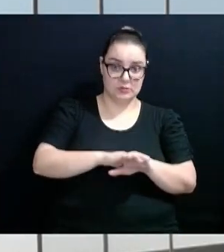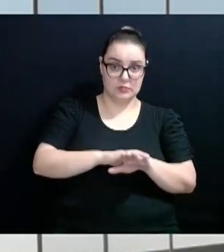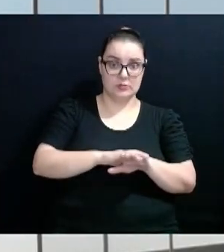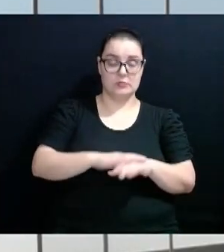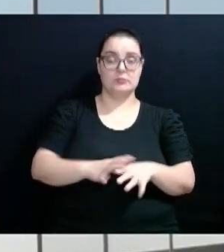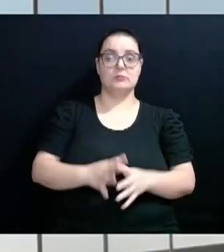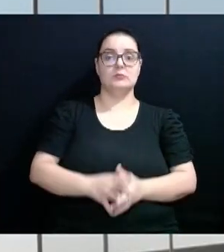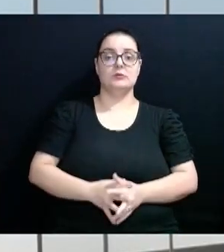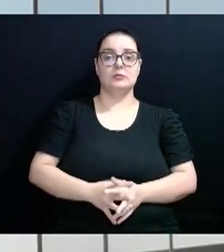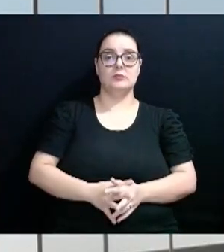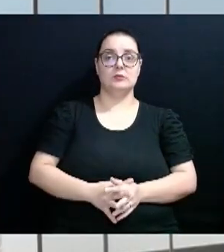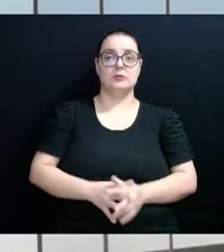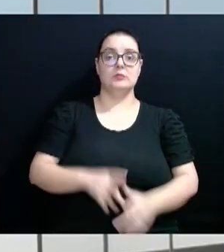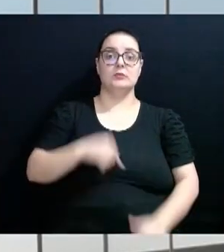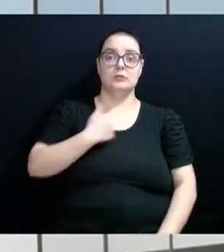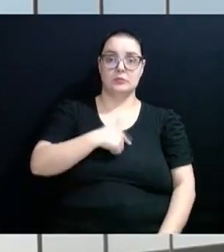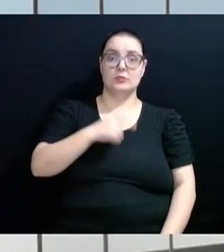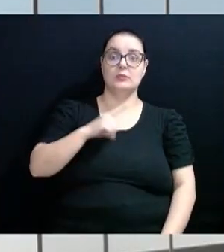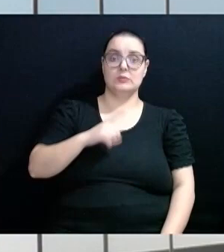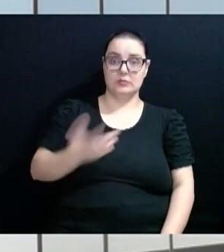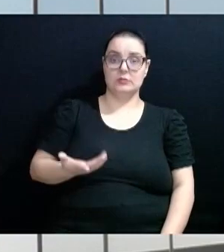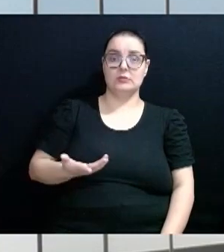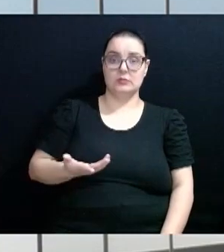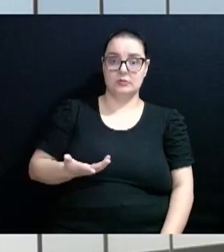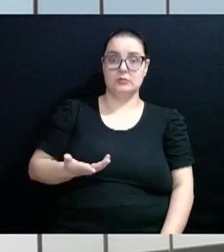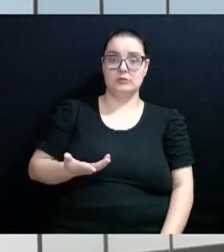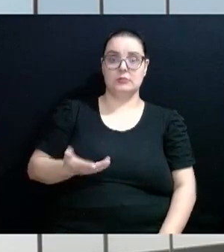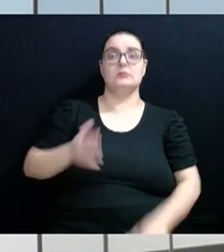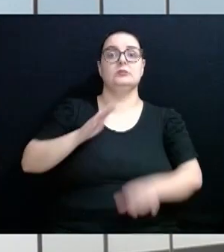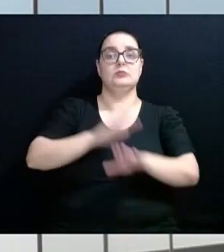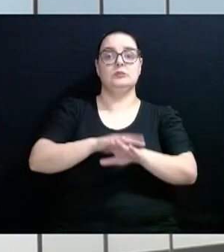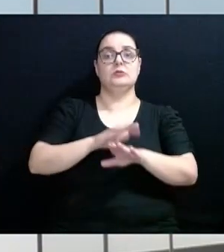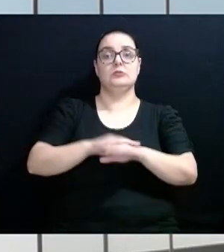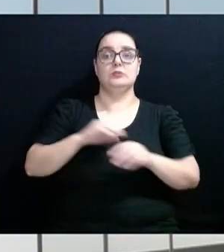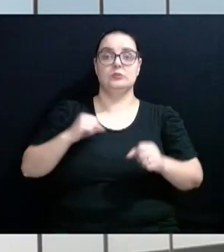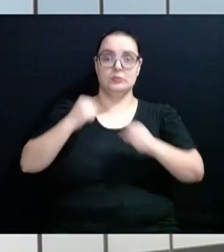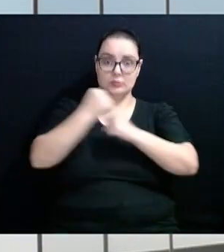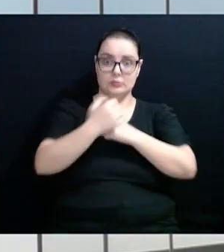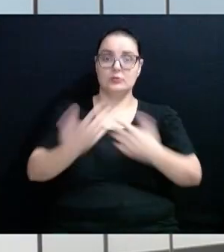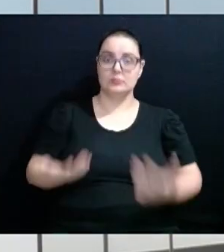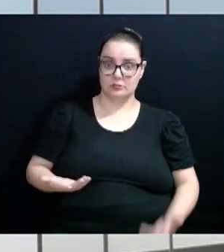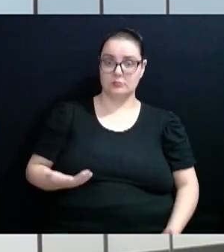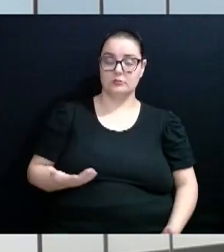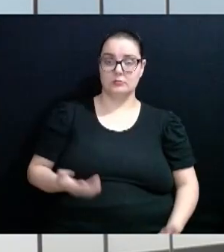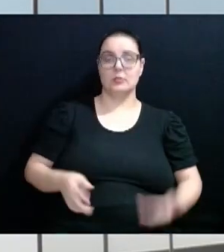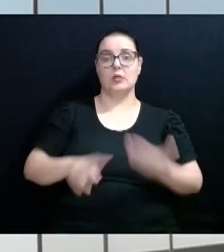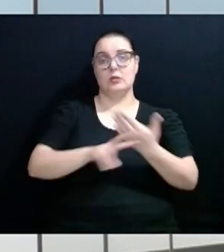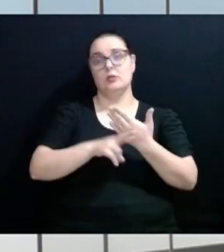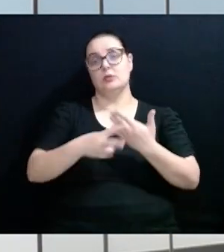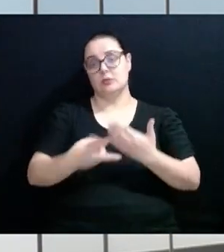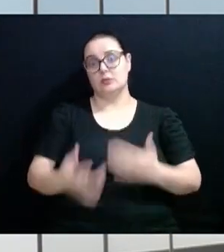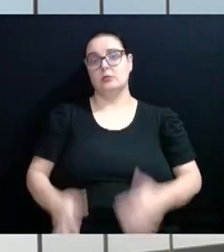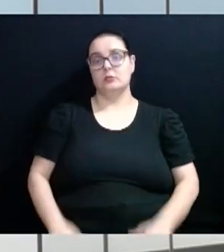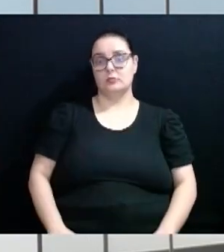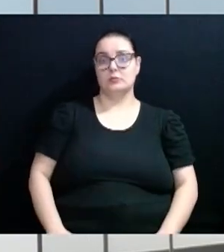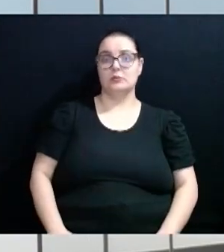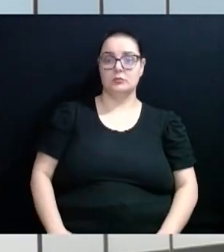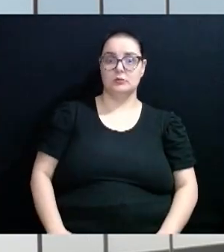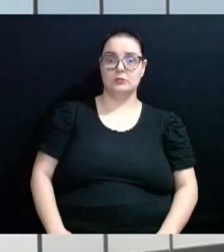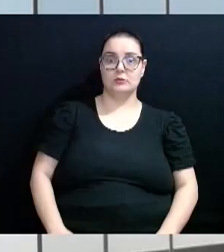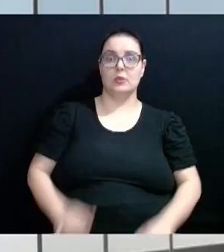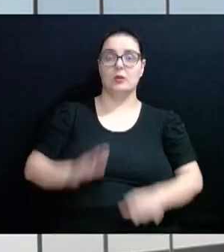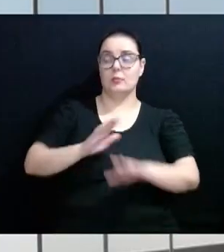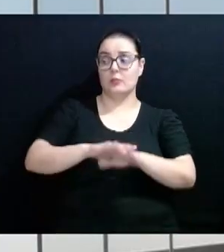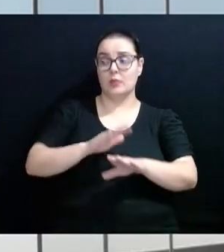nós estamos tomando de proteção, e serão atingidas pelas medidas de